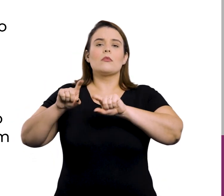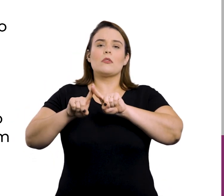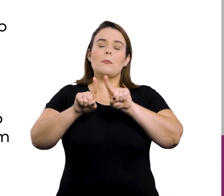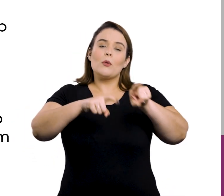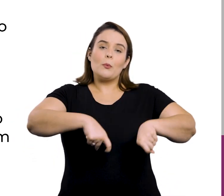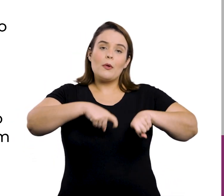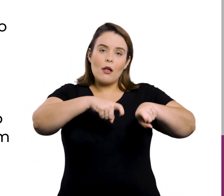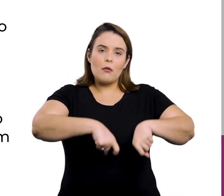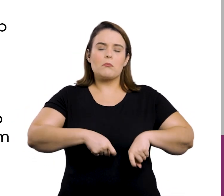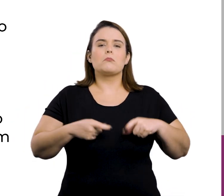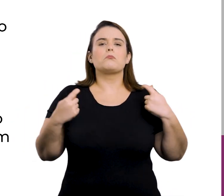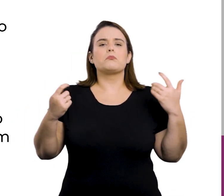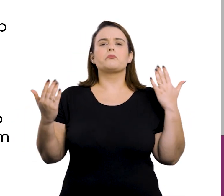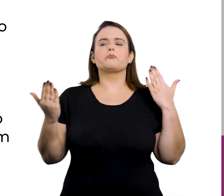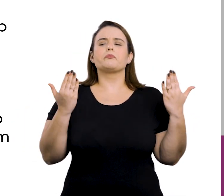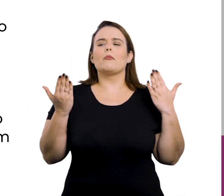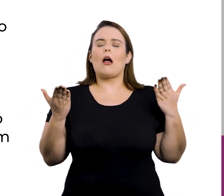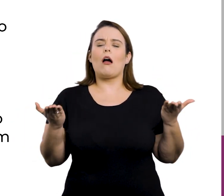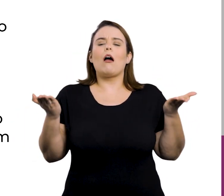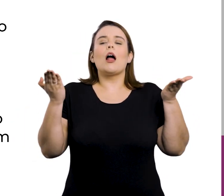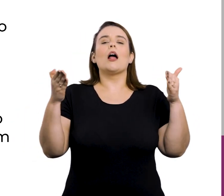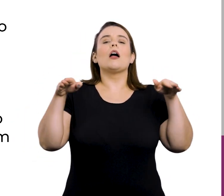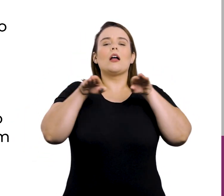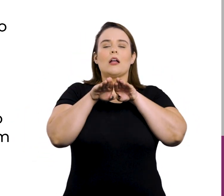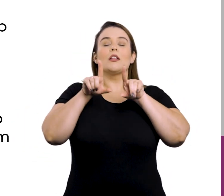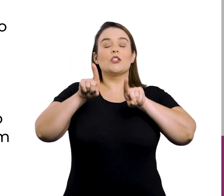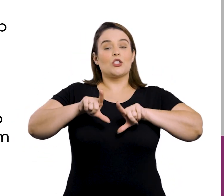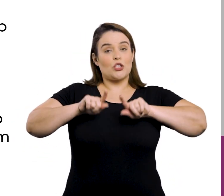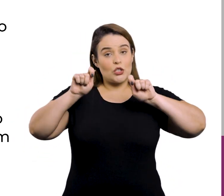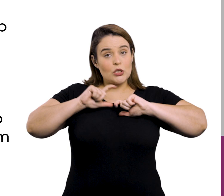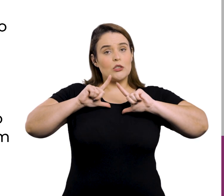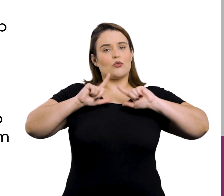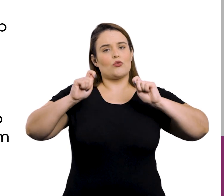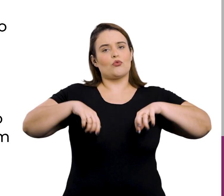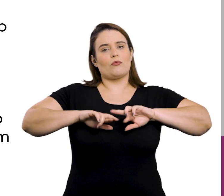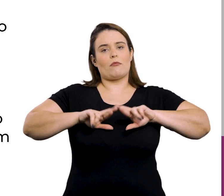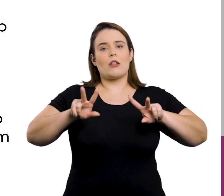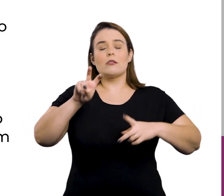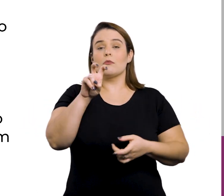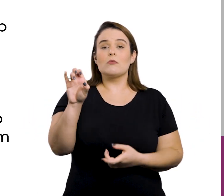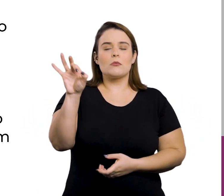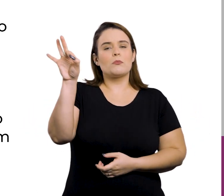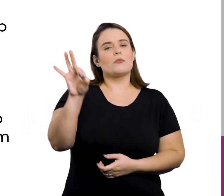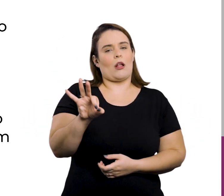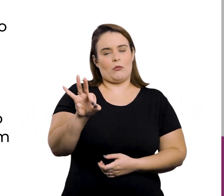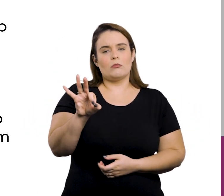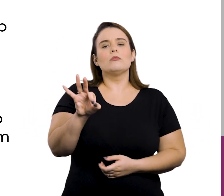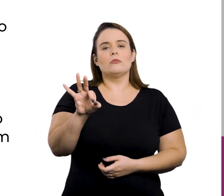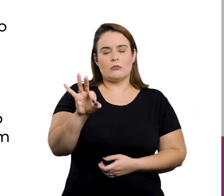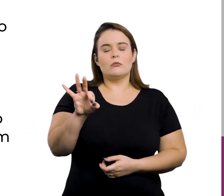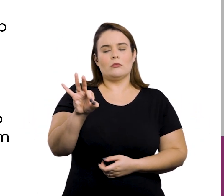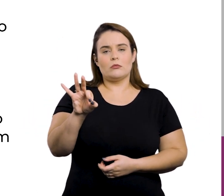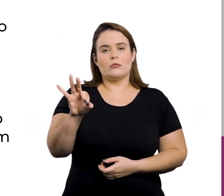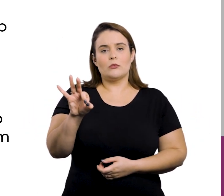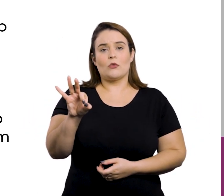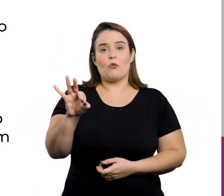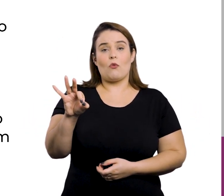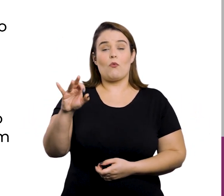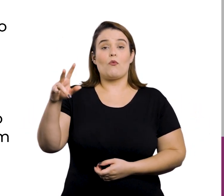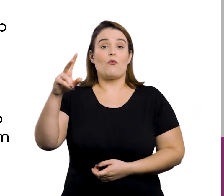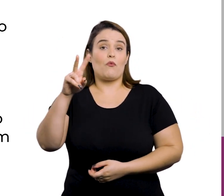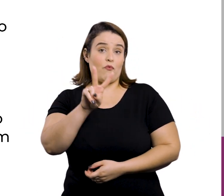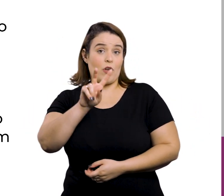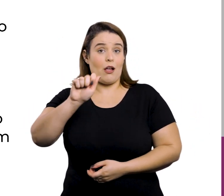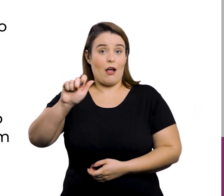campo, equiparando-as e assegurando-lhes uma diferença positiva de pelo menos 50% em relação ao